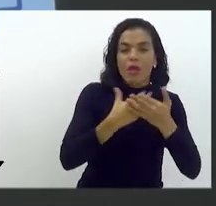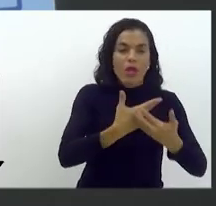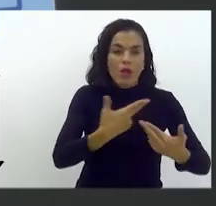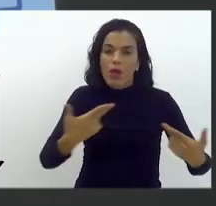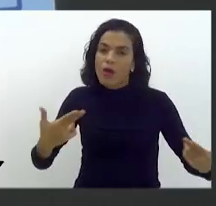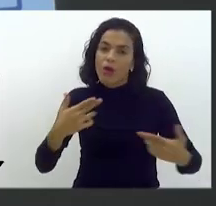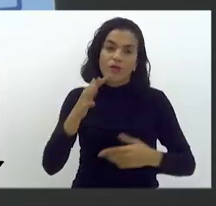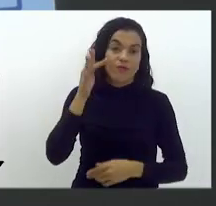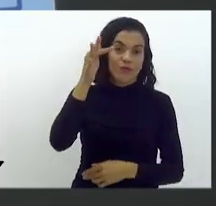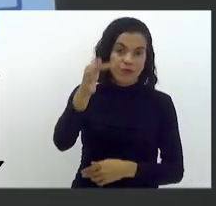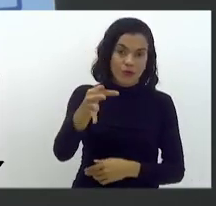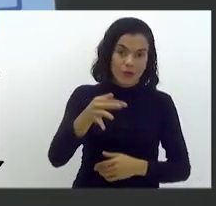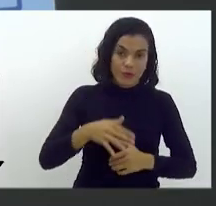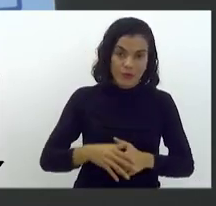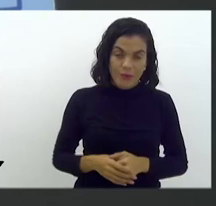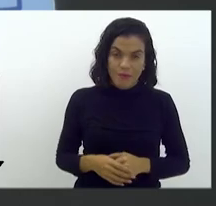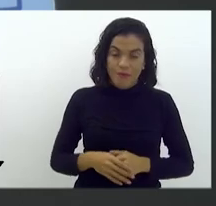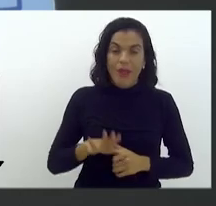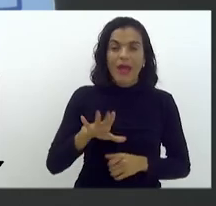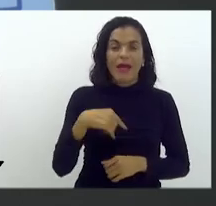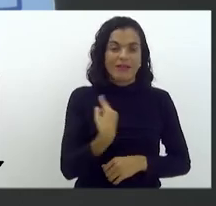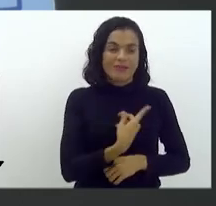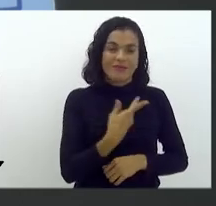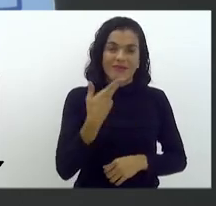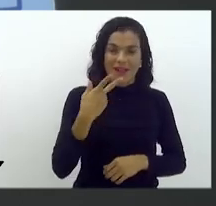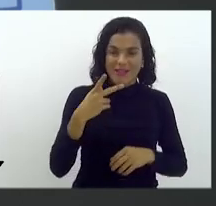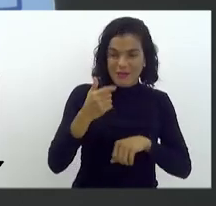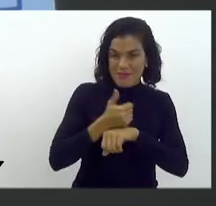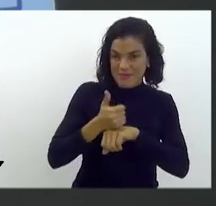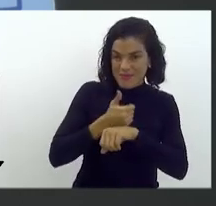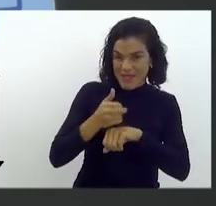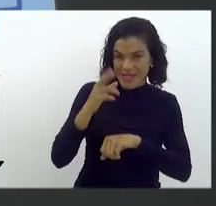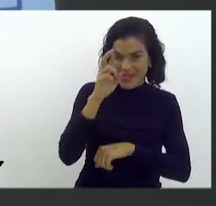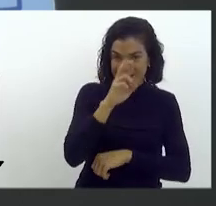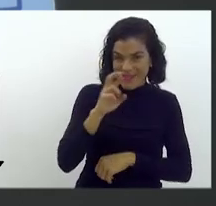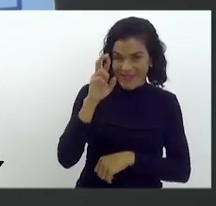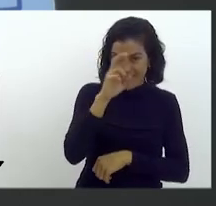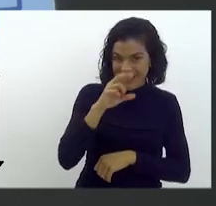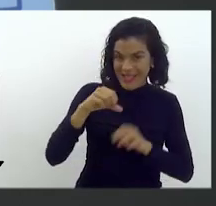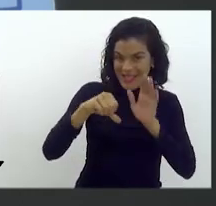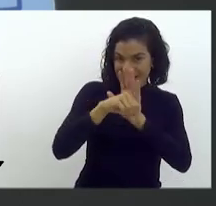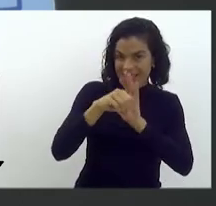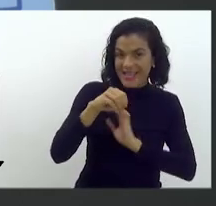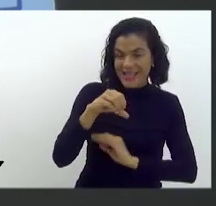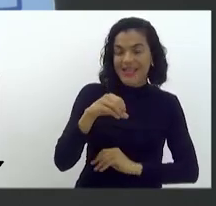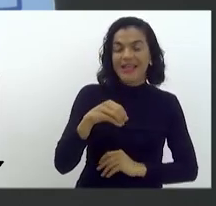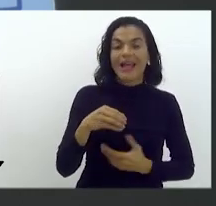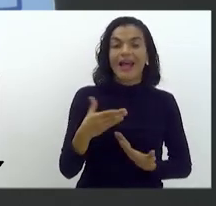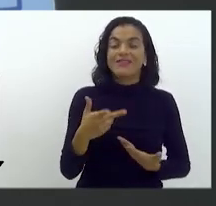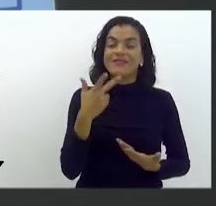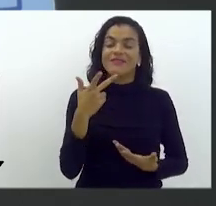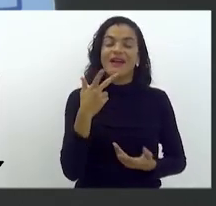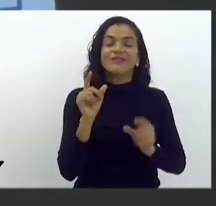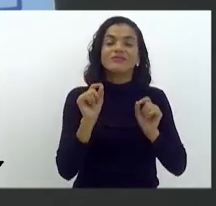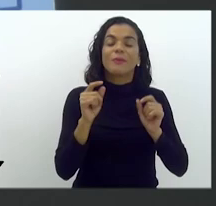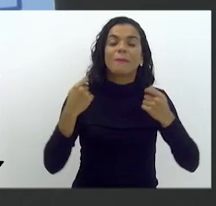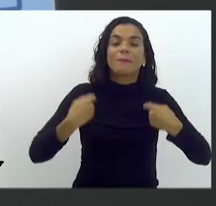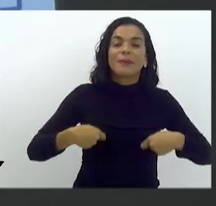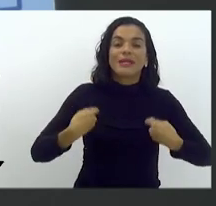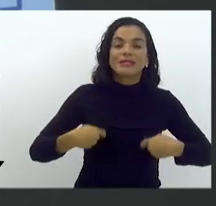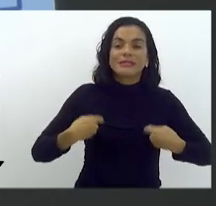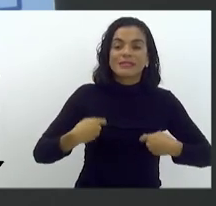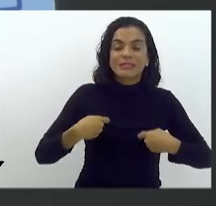enfrentar no futuro quando a gente fala do perito criminal que o Dr leu mencionou a gente precisa